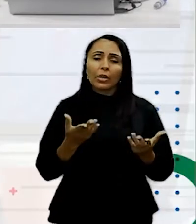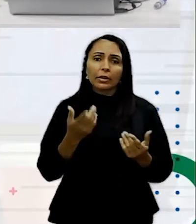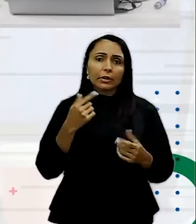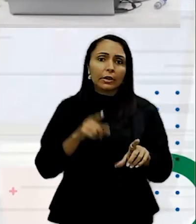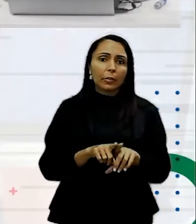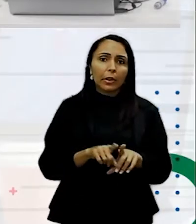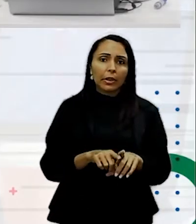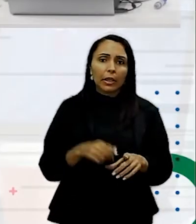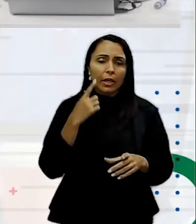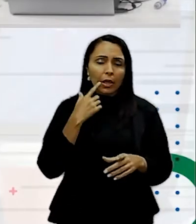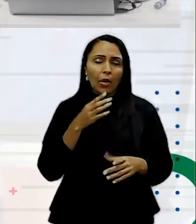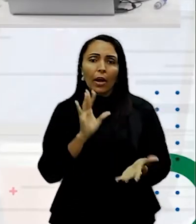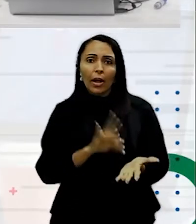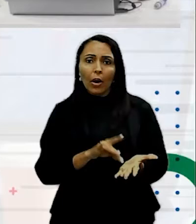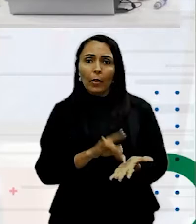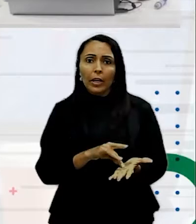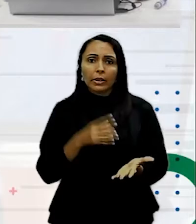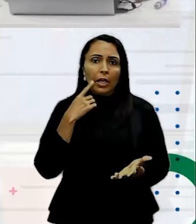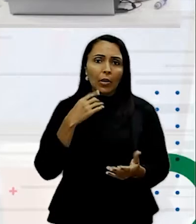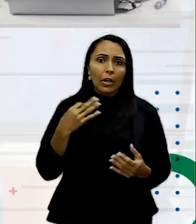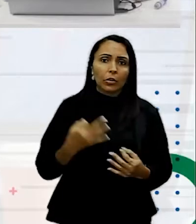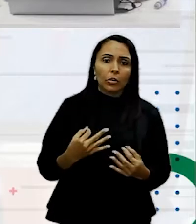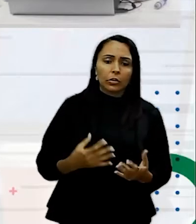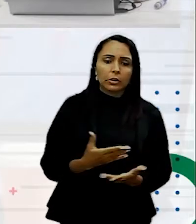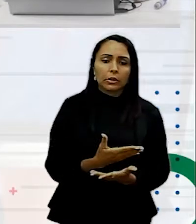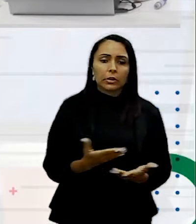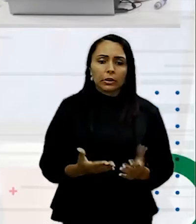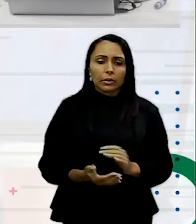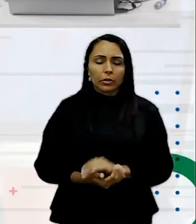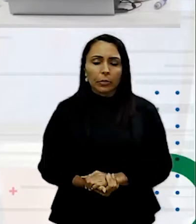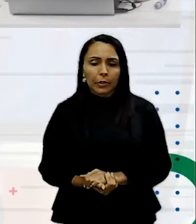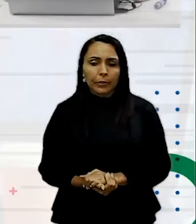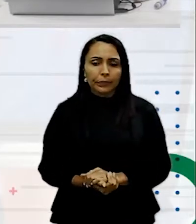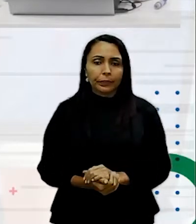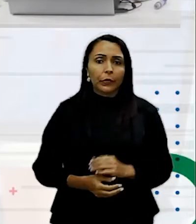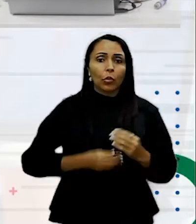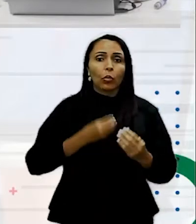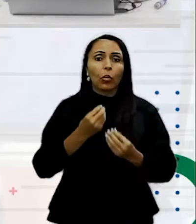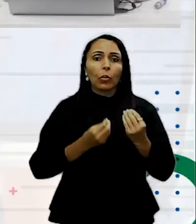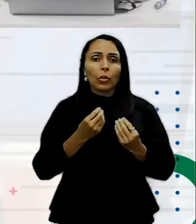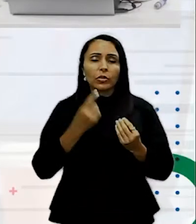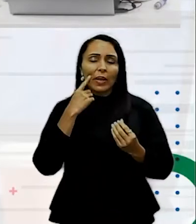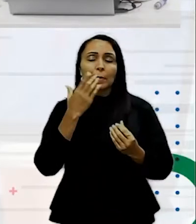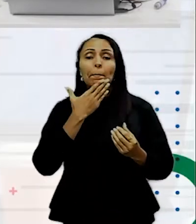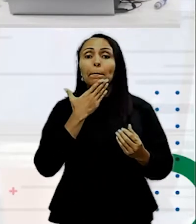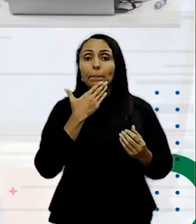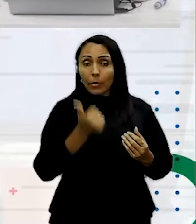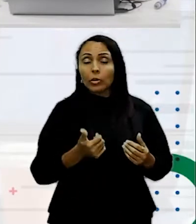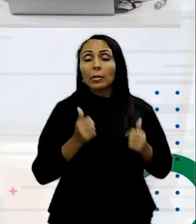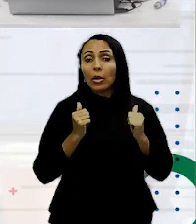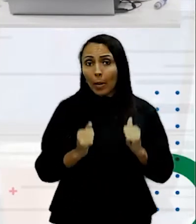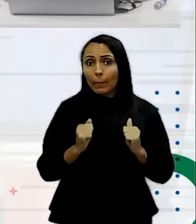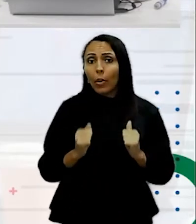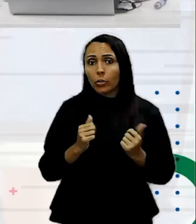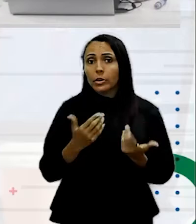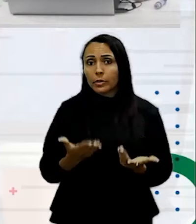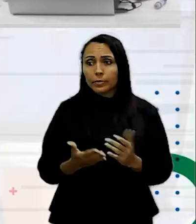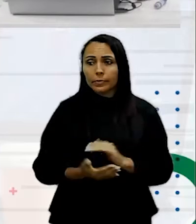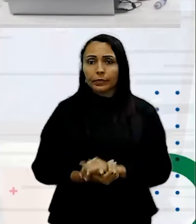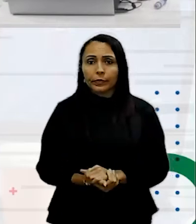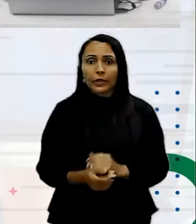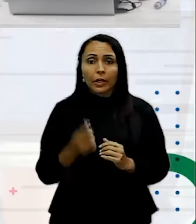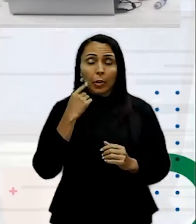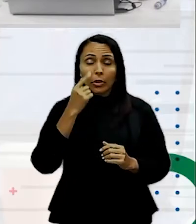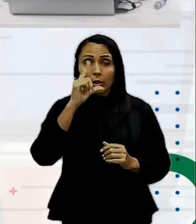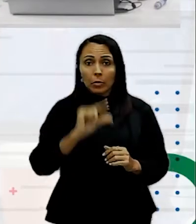aquilo realmente é uma dor e, se for uma dor, como isso pode ser melhorado ou diminuído